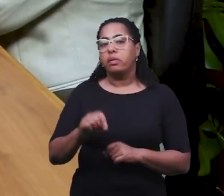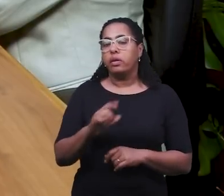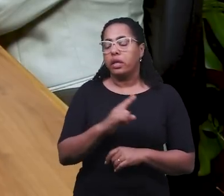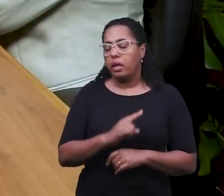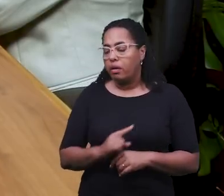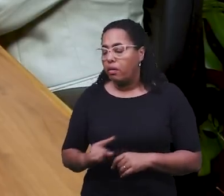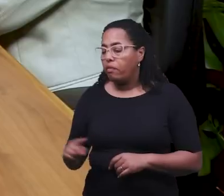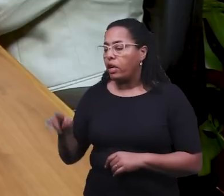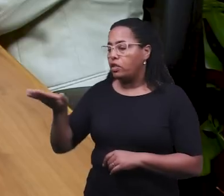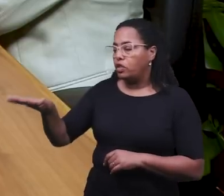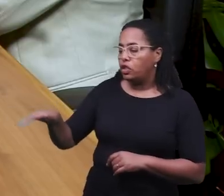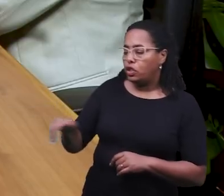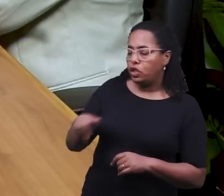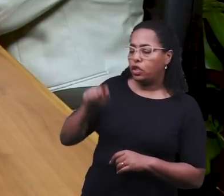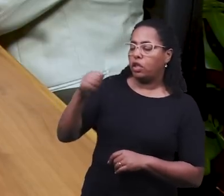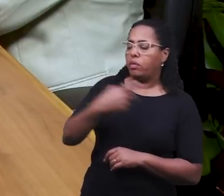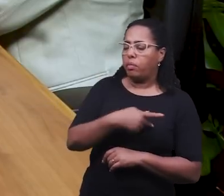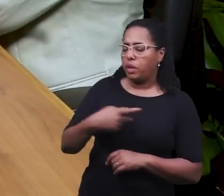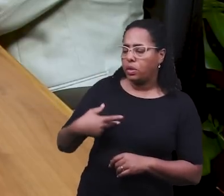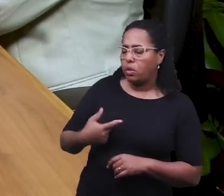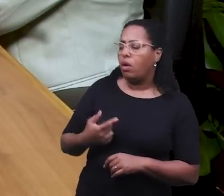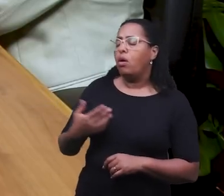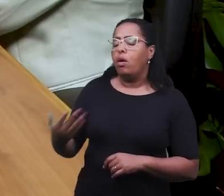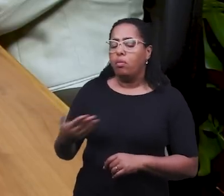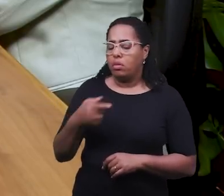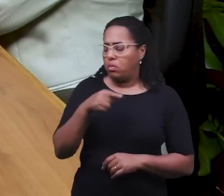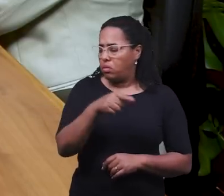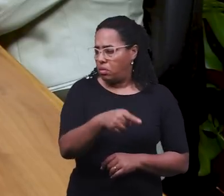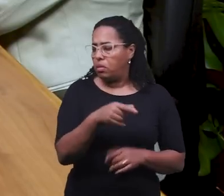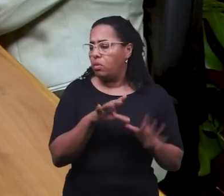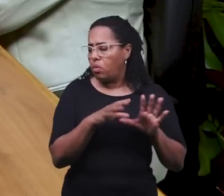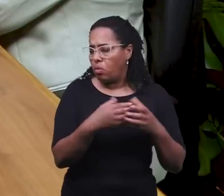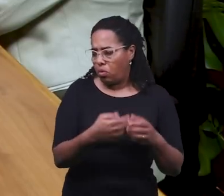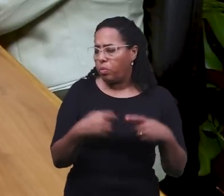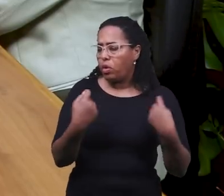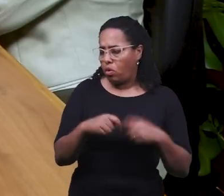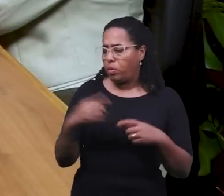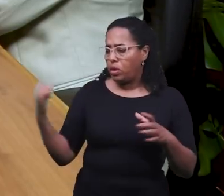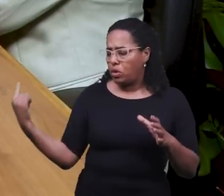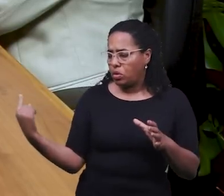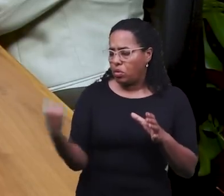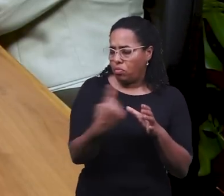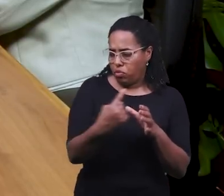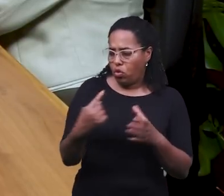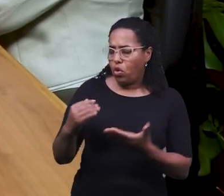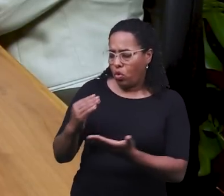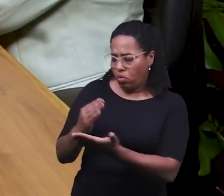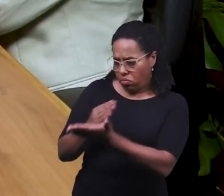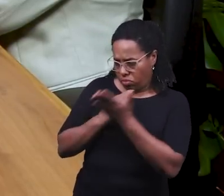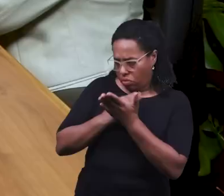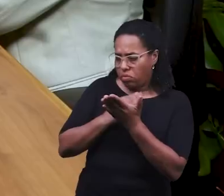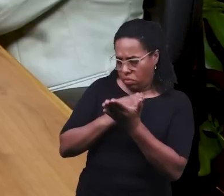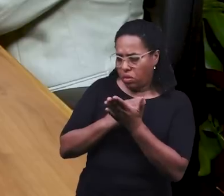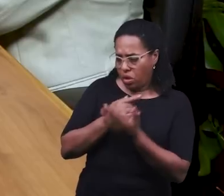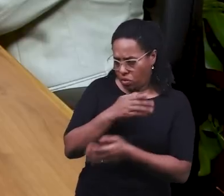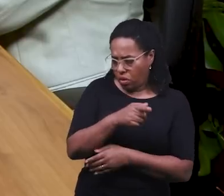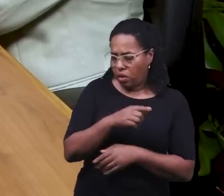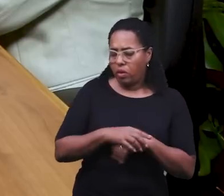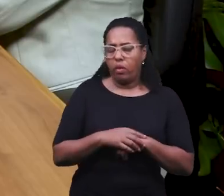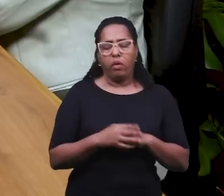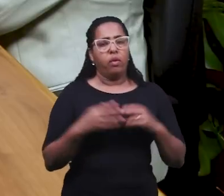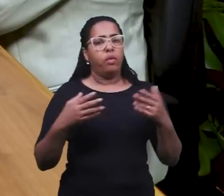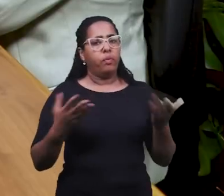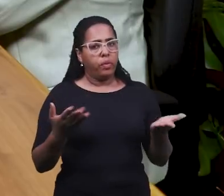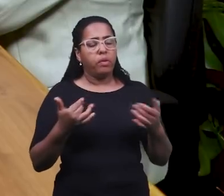ele faz? Aí ele já chama a intervenção do pastor. Pastor, aqui eu estou com uma pessoa aqui no grupo, eu estou precisando de uma participação sua aqui, me ajuda nisso aqui e